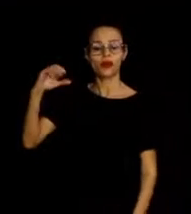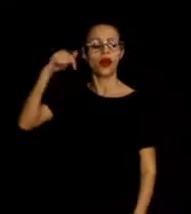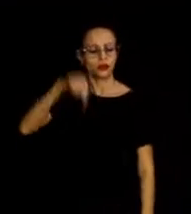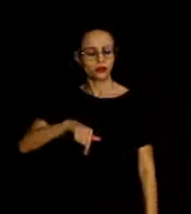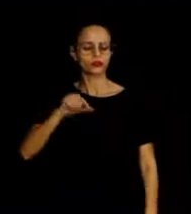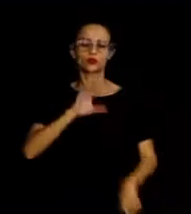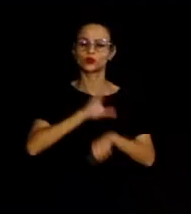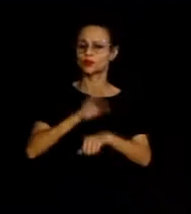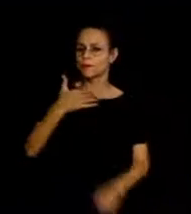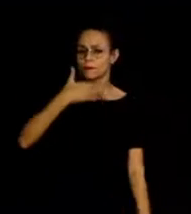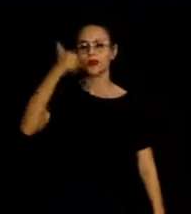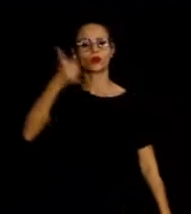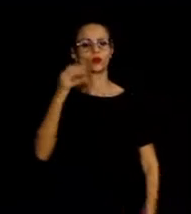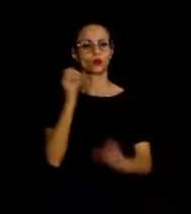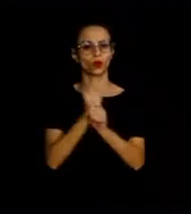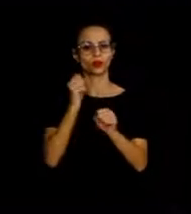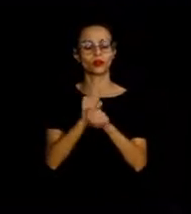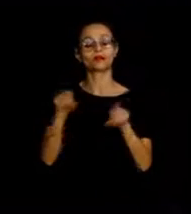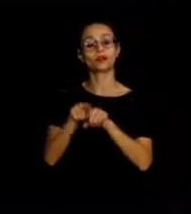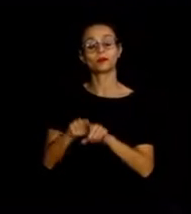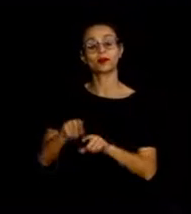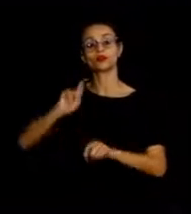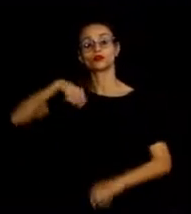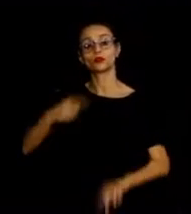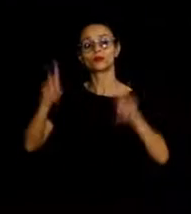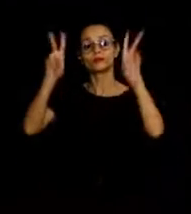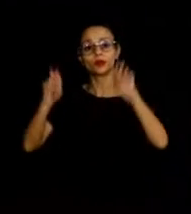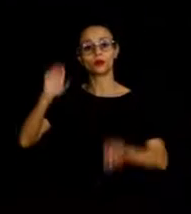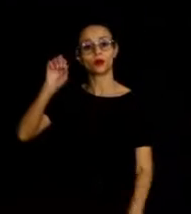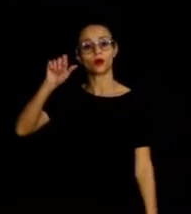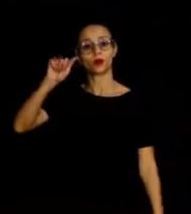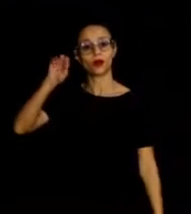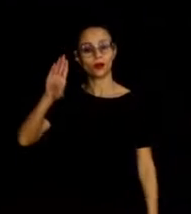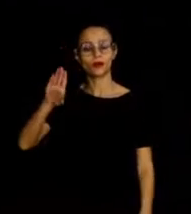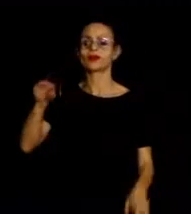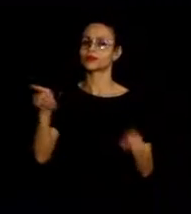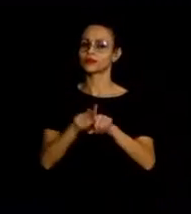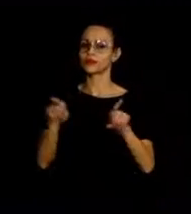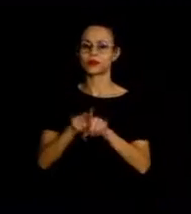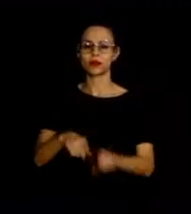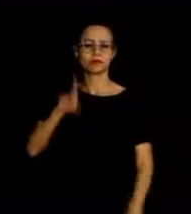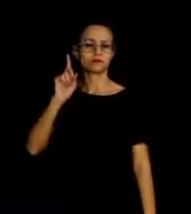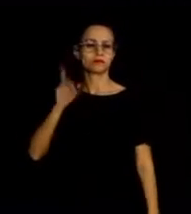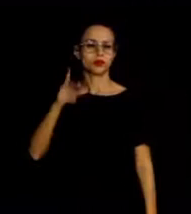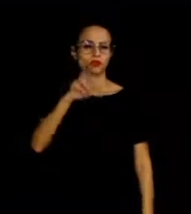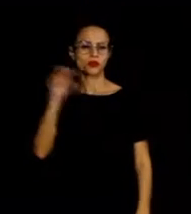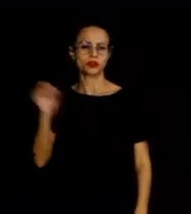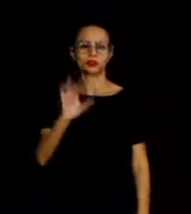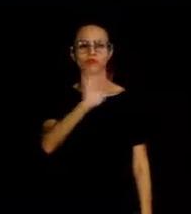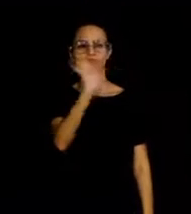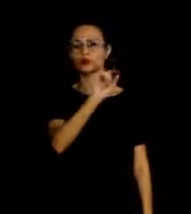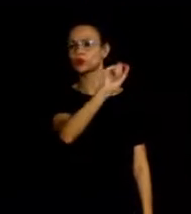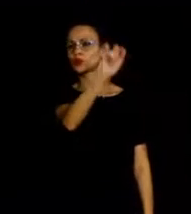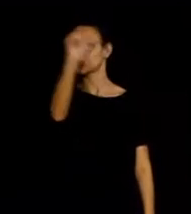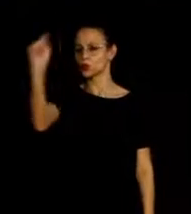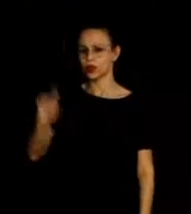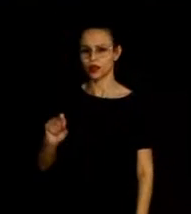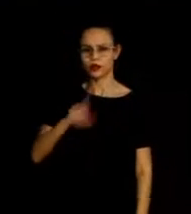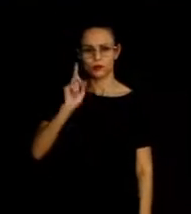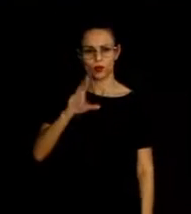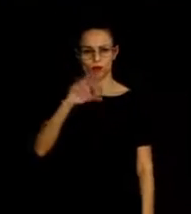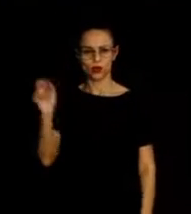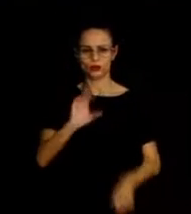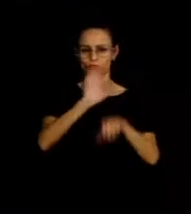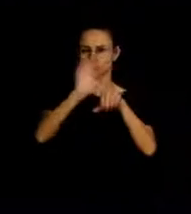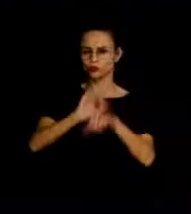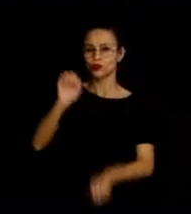também em termos de OAB no universo de praticamente 1500 faculdade 1.500 cursos